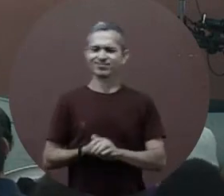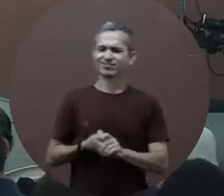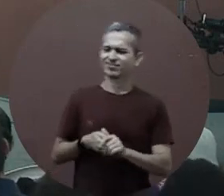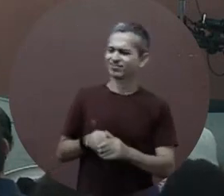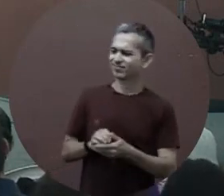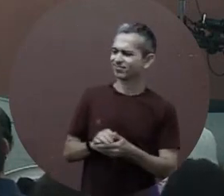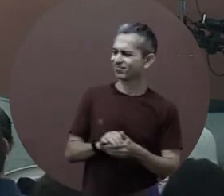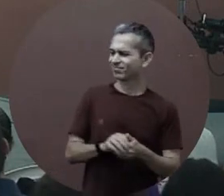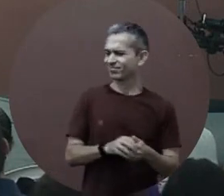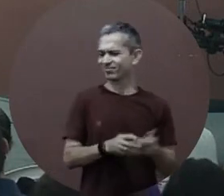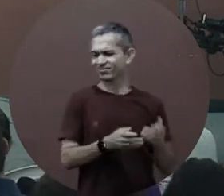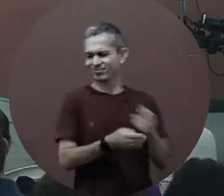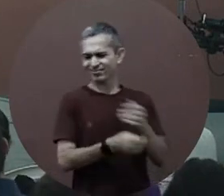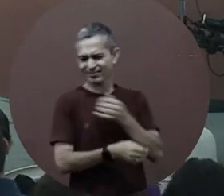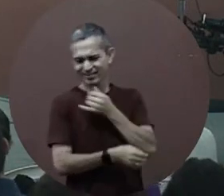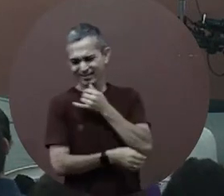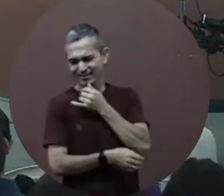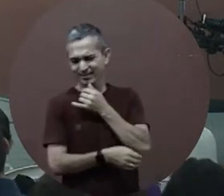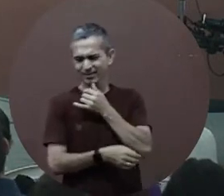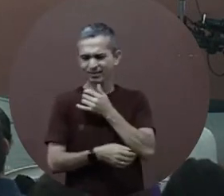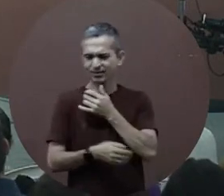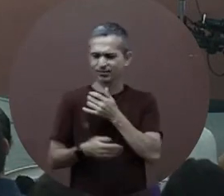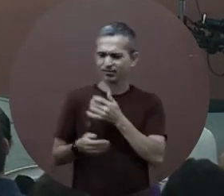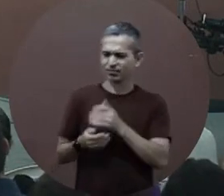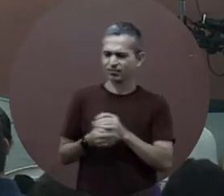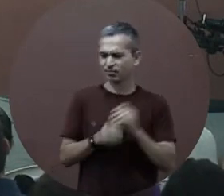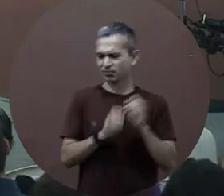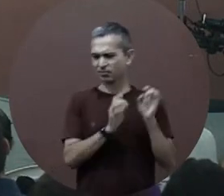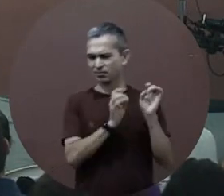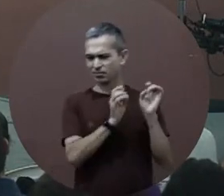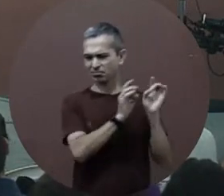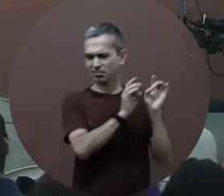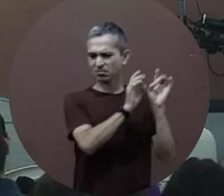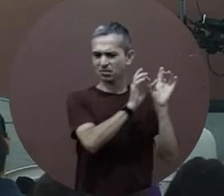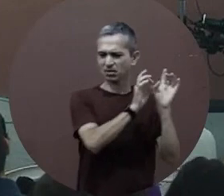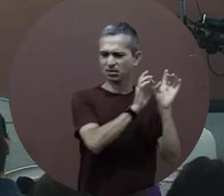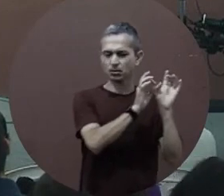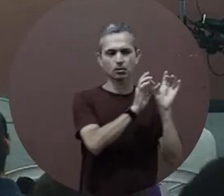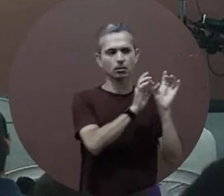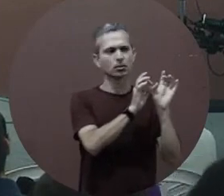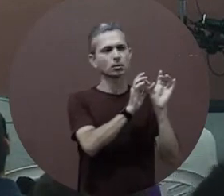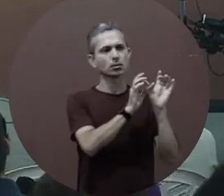Você pode estar desanimado por um momento, sim. Mas